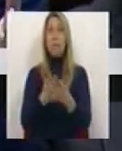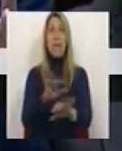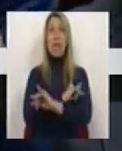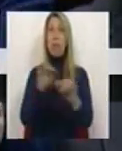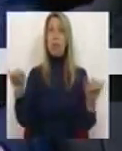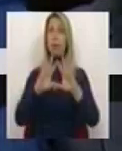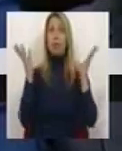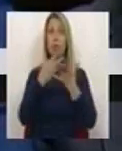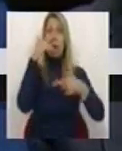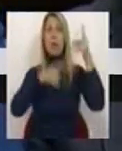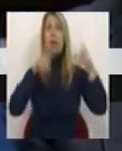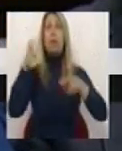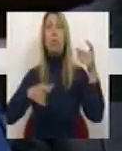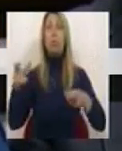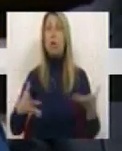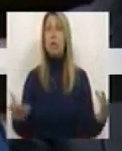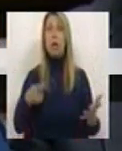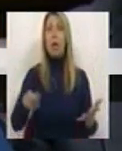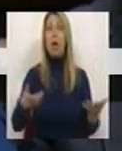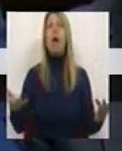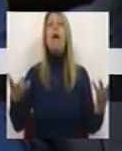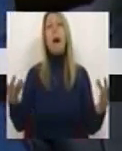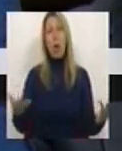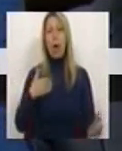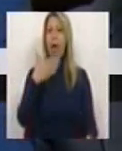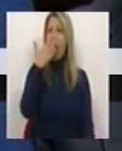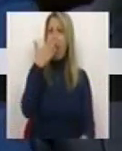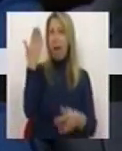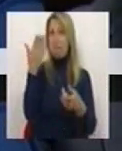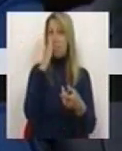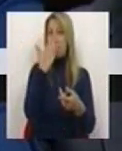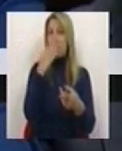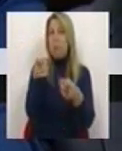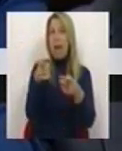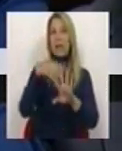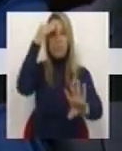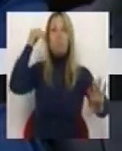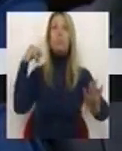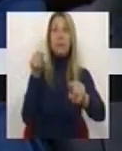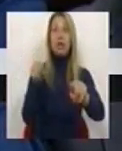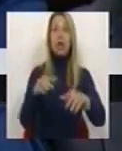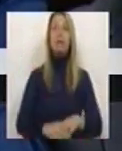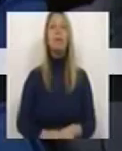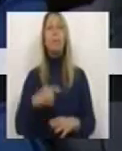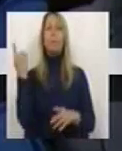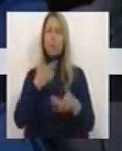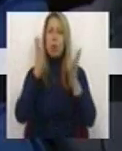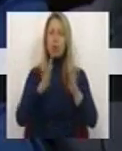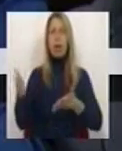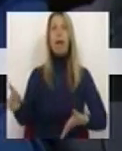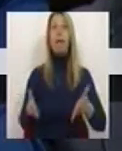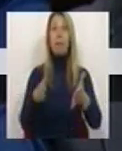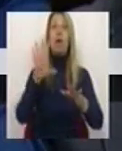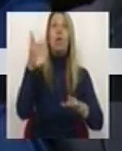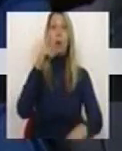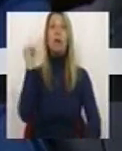da população, embora agora aparentemente se tenha esquecido disso mesmo. Nós já fizemos caminho quando revimos a